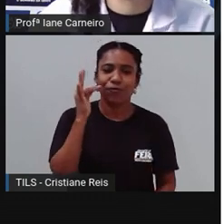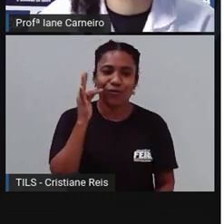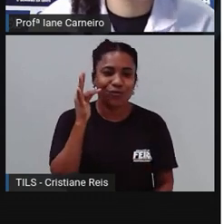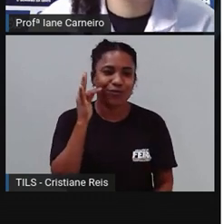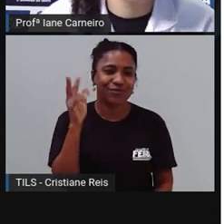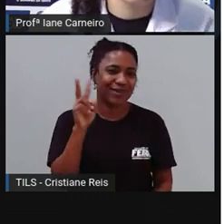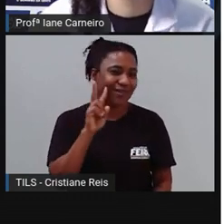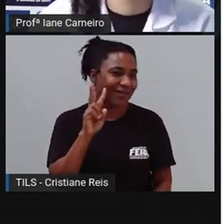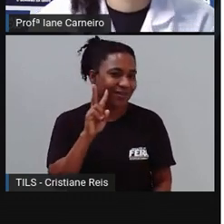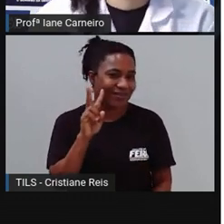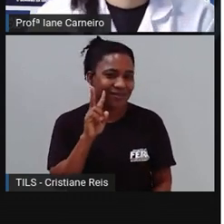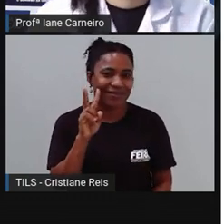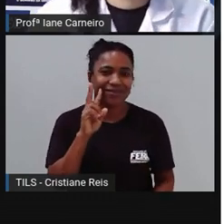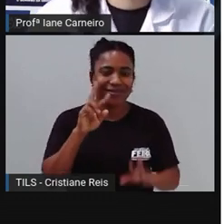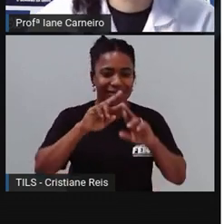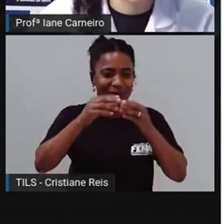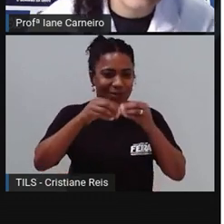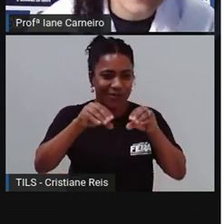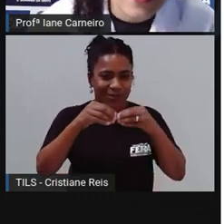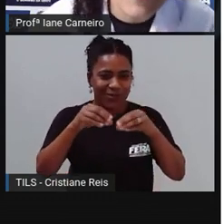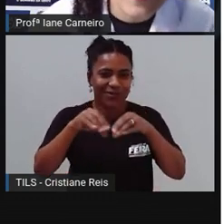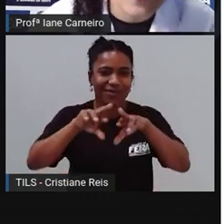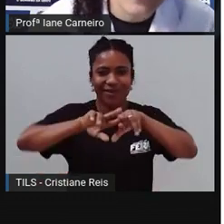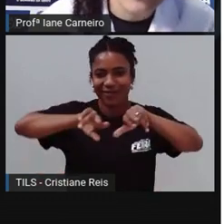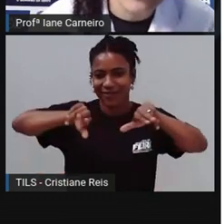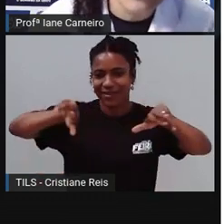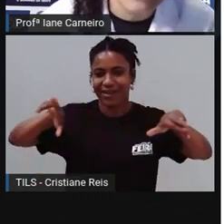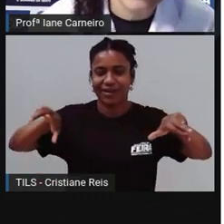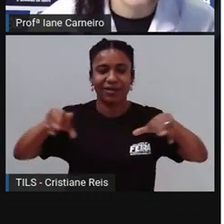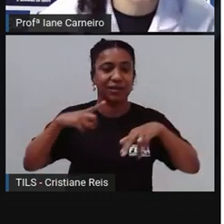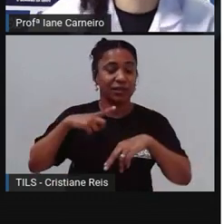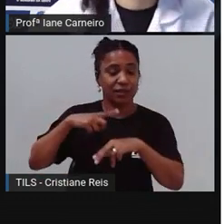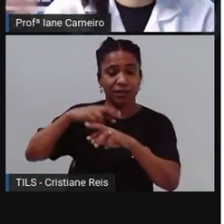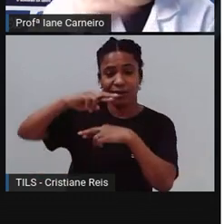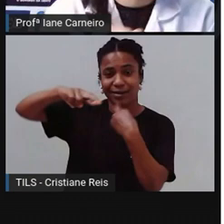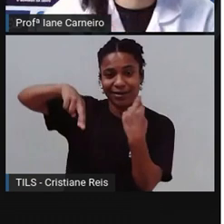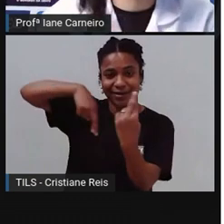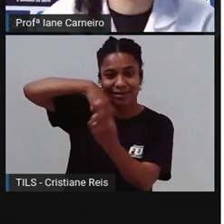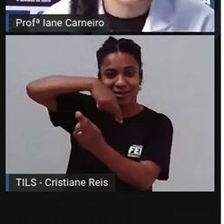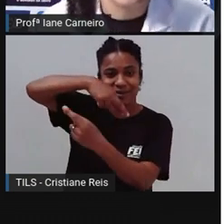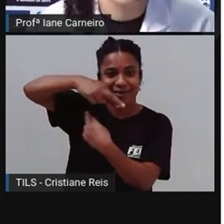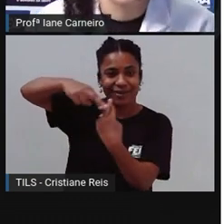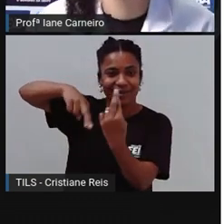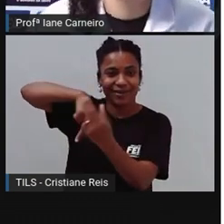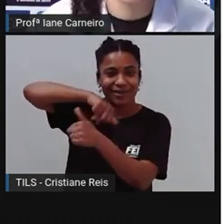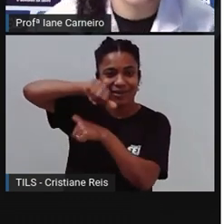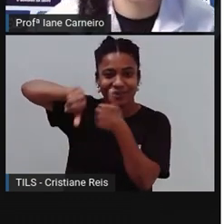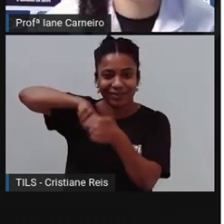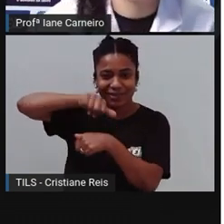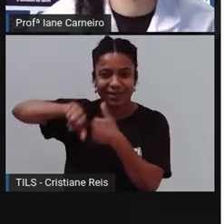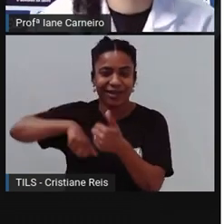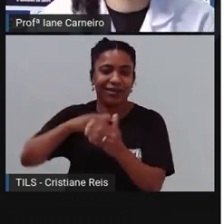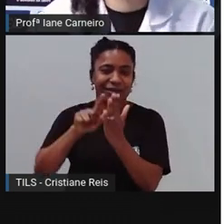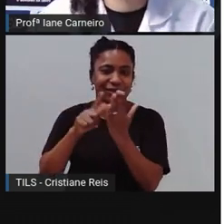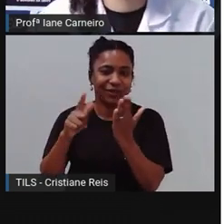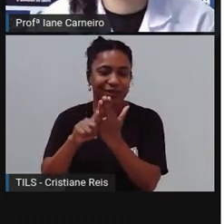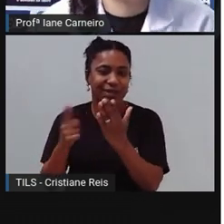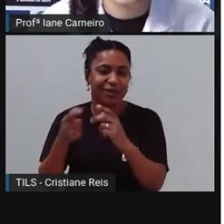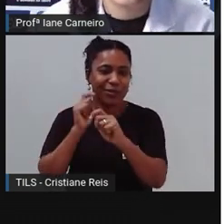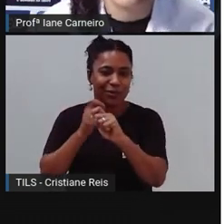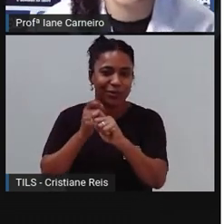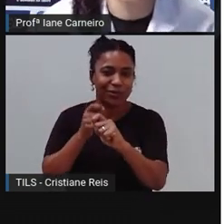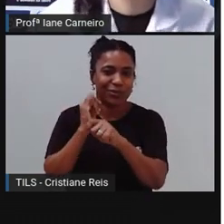aqui, a casca de ovo, os recicláveis, ó, para vocês verem o tanto que eles produziram lá. O jornal, prego, as